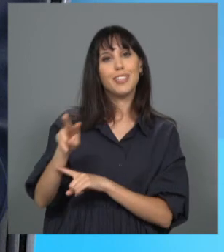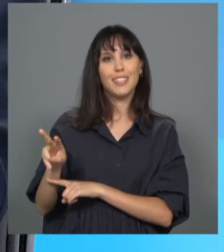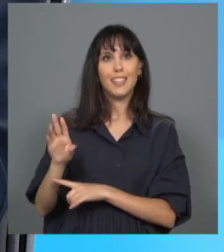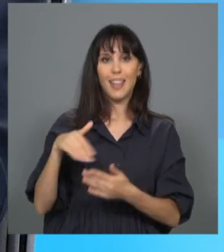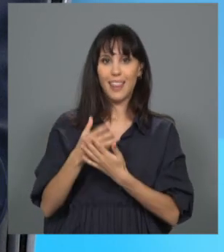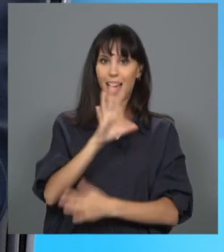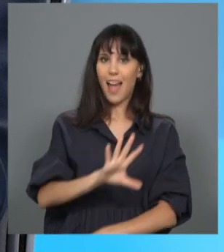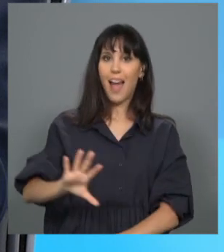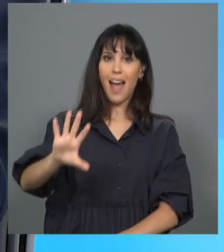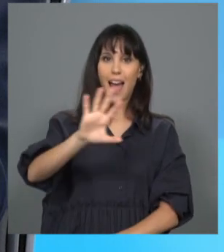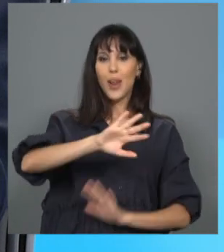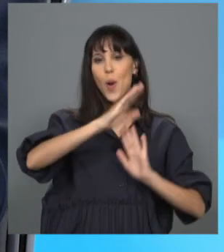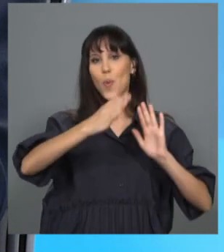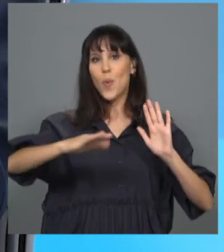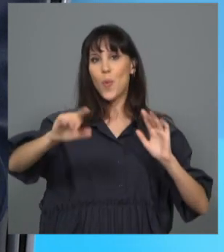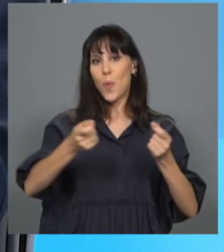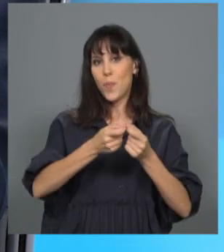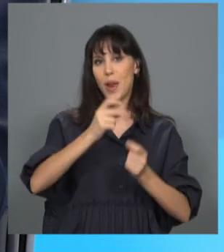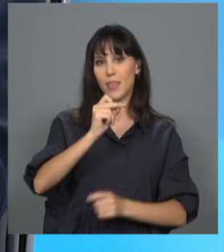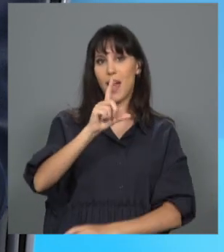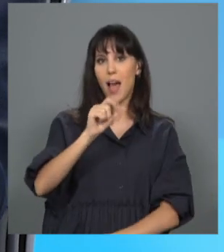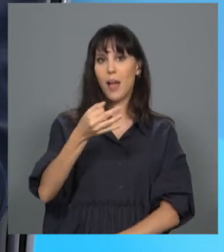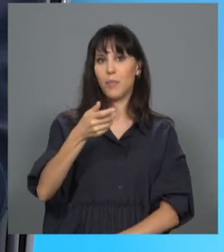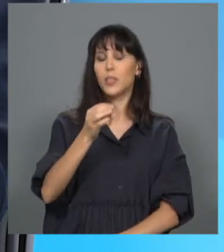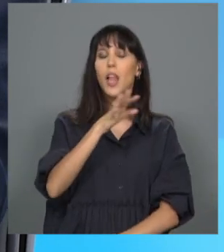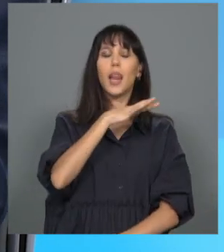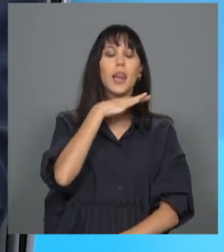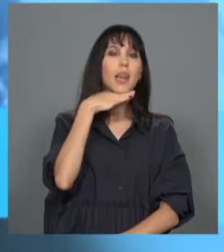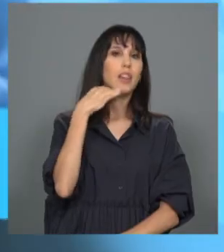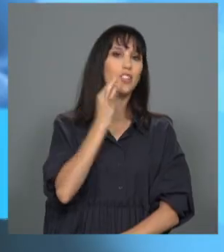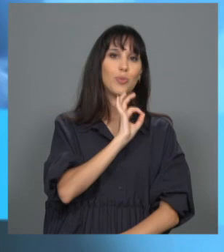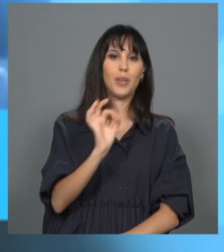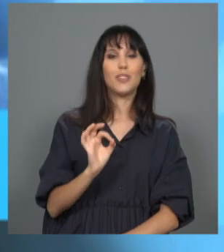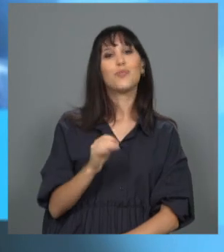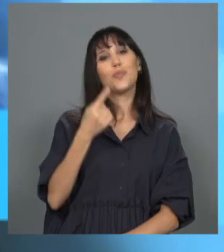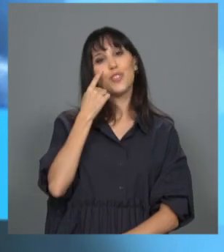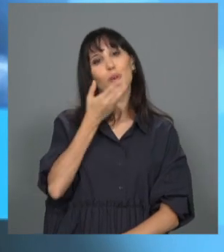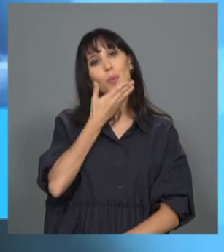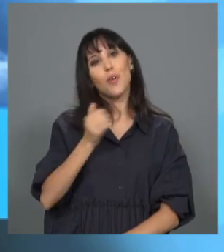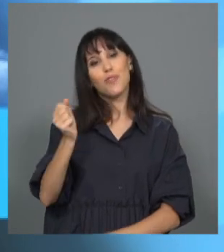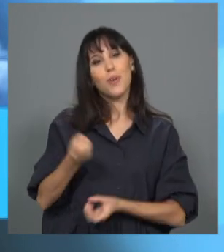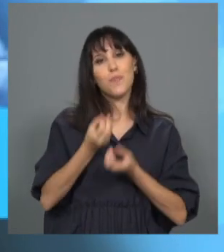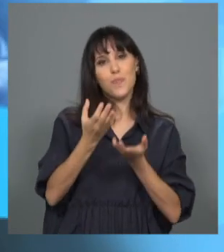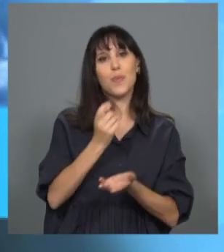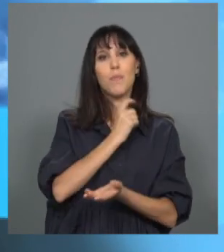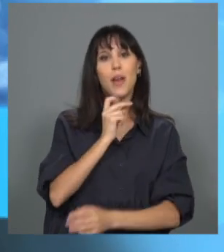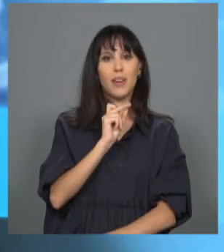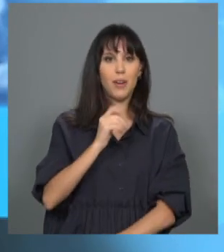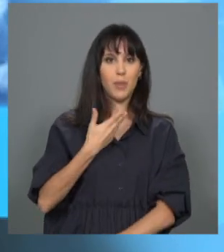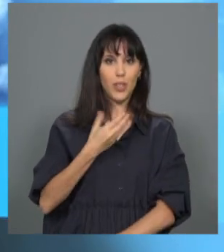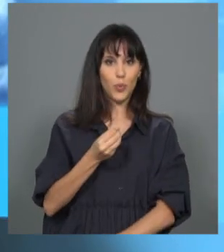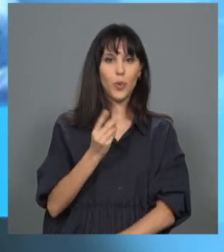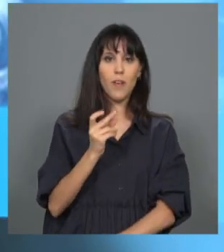ali as paisagens alpinas daquela região. Deslumbrantes. Fica essa experiência partilhada pelo Padre Armindo Vaz